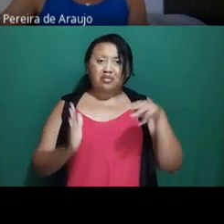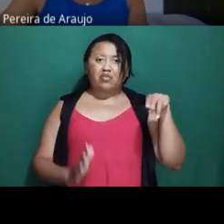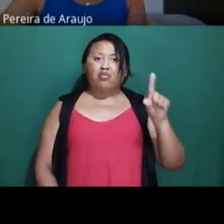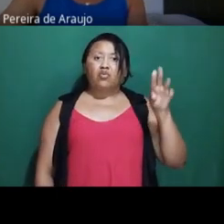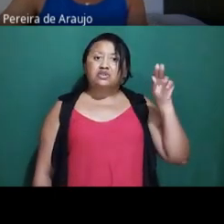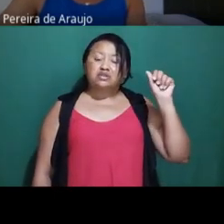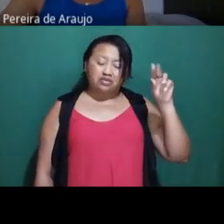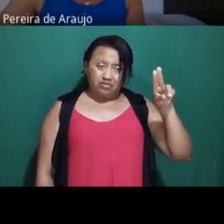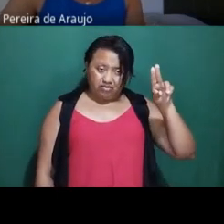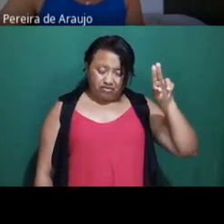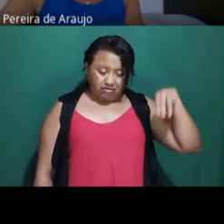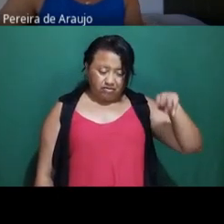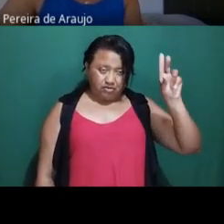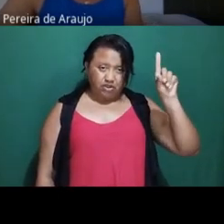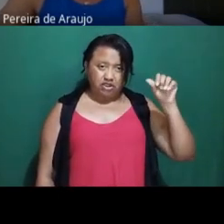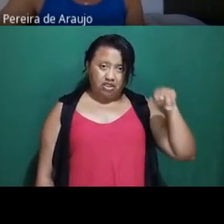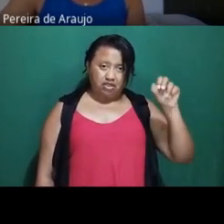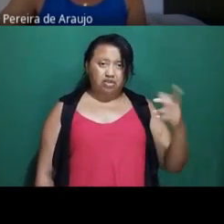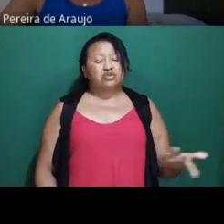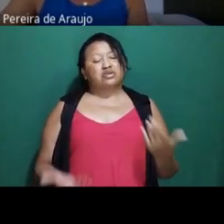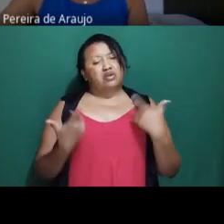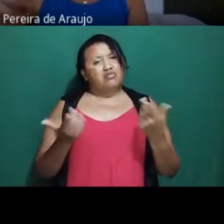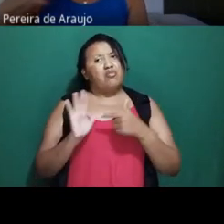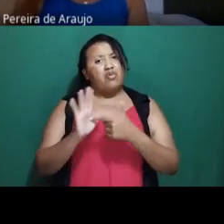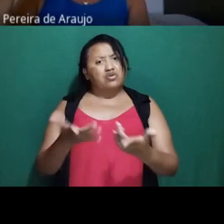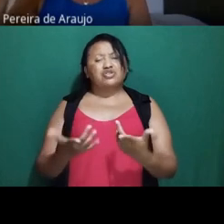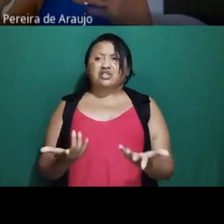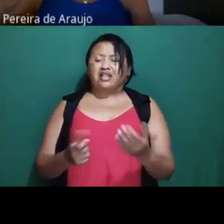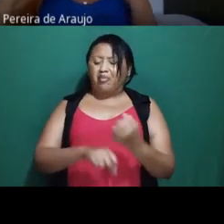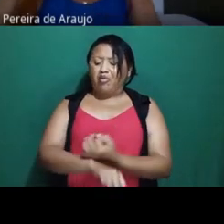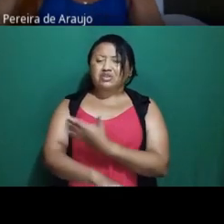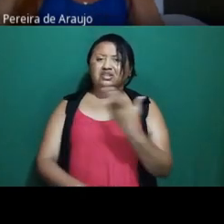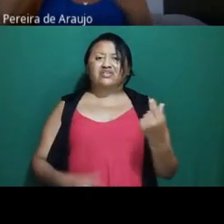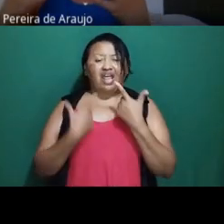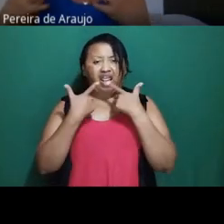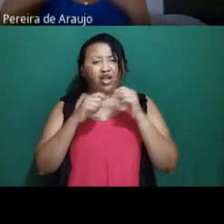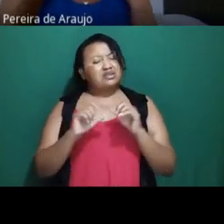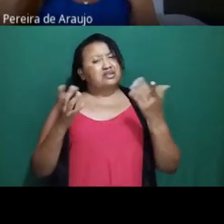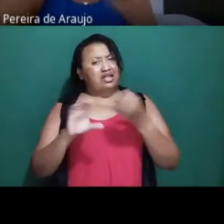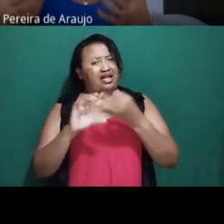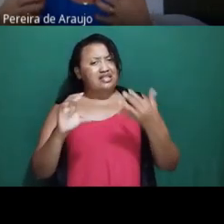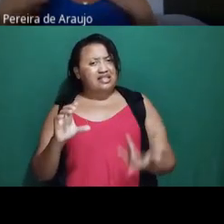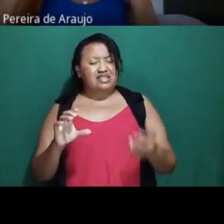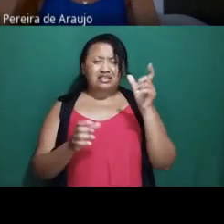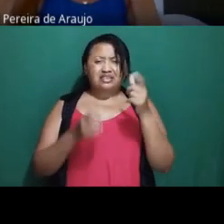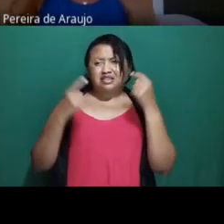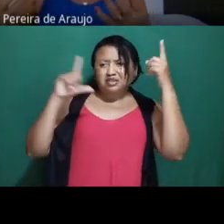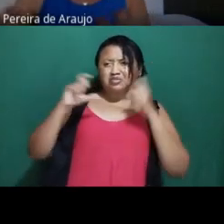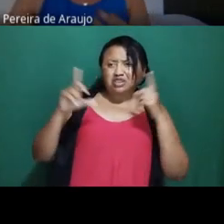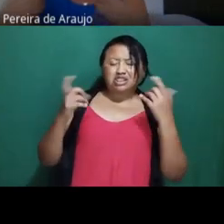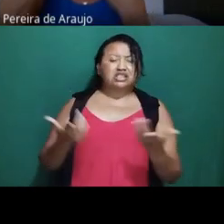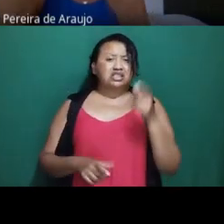de Tarsila do Amaral utilizando a função emotiva da linguagem apesar dos das características das pessoas